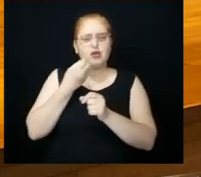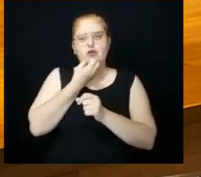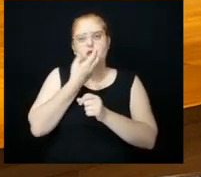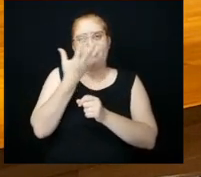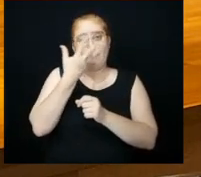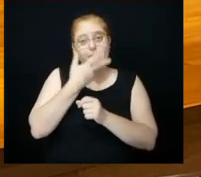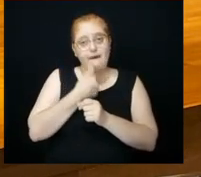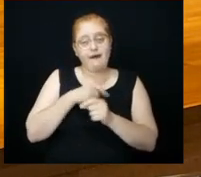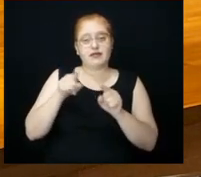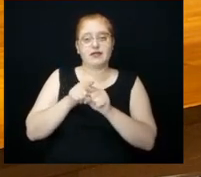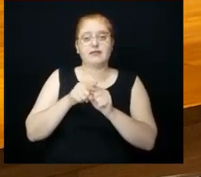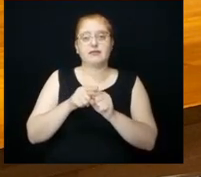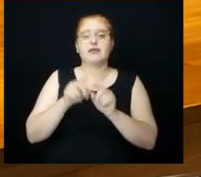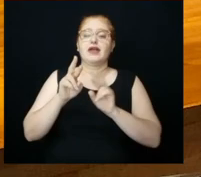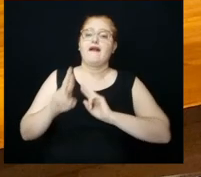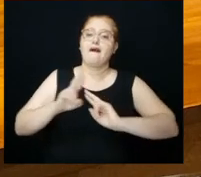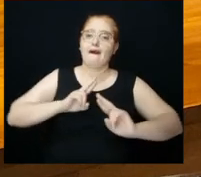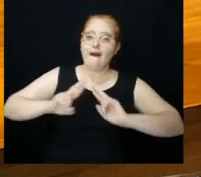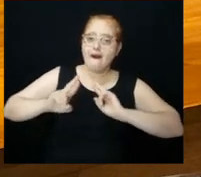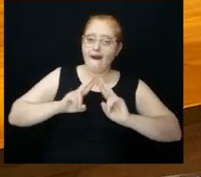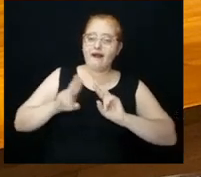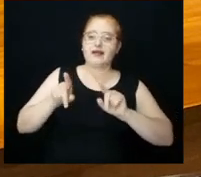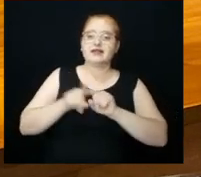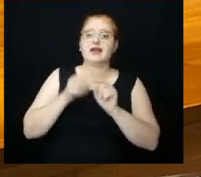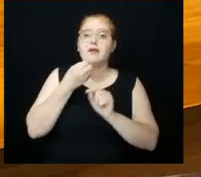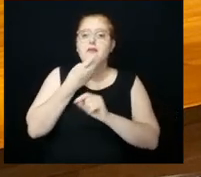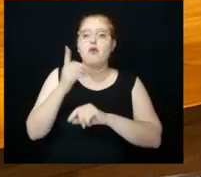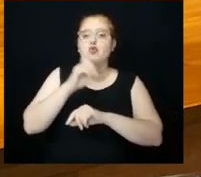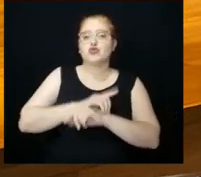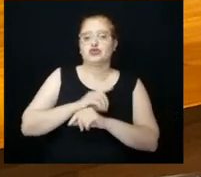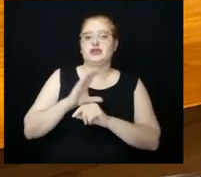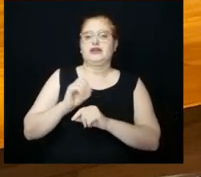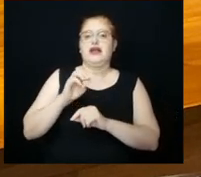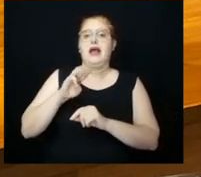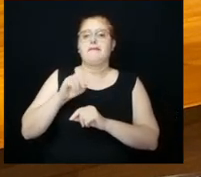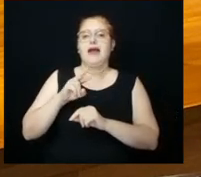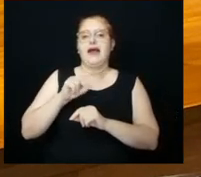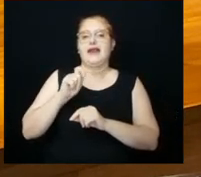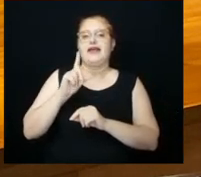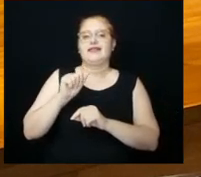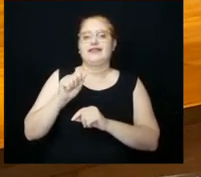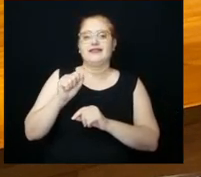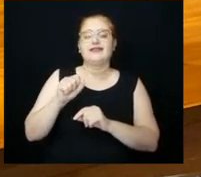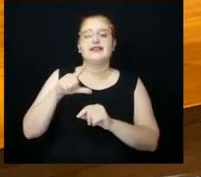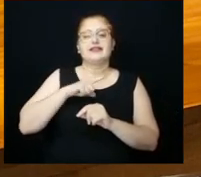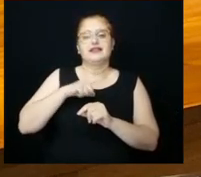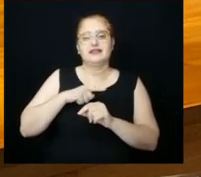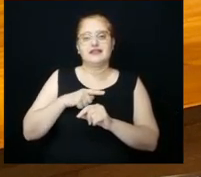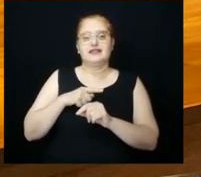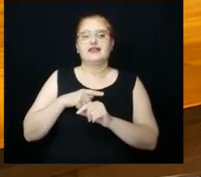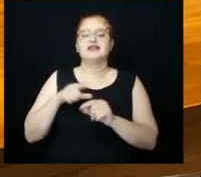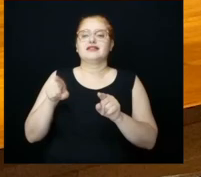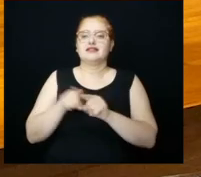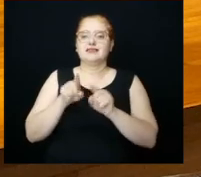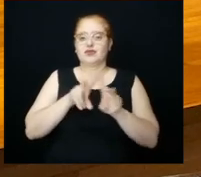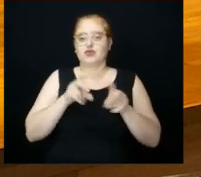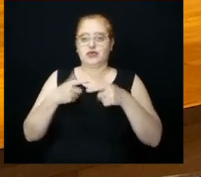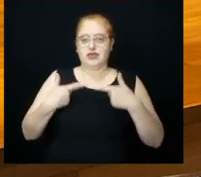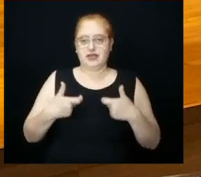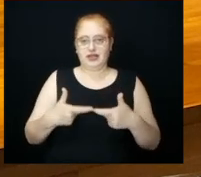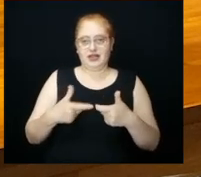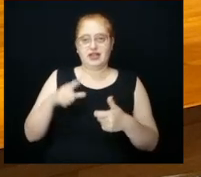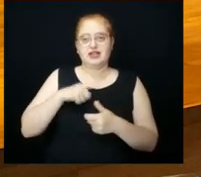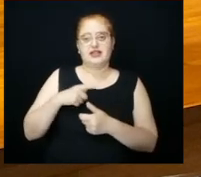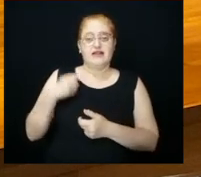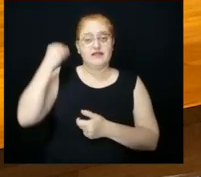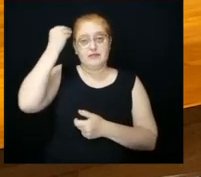das crianças, conta da relação, né? Por isso chama Bom Dia, Camaradas, porque tem muito a questão da guerrilha também, né? E que eles vivenciaram